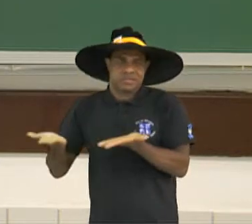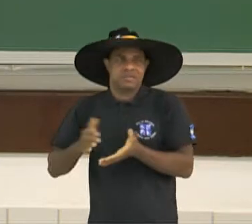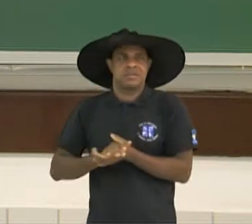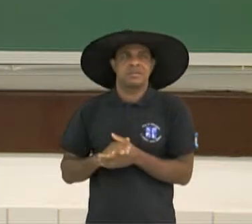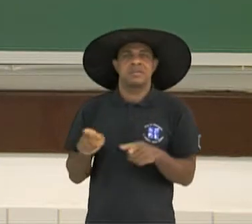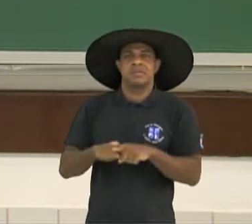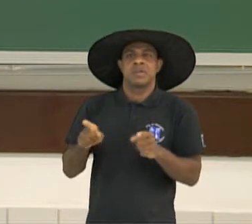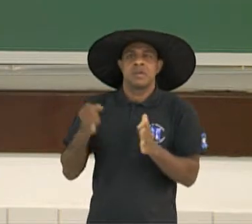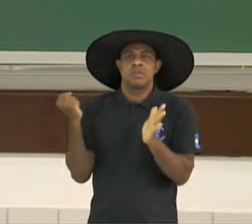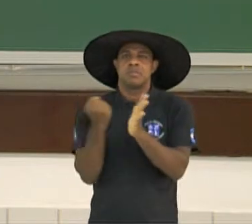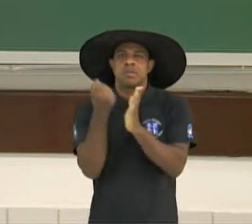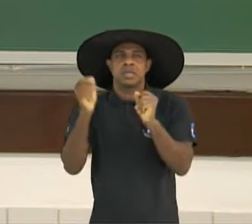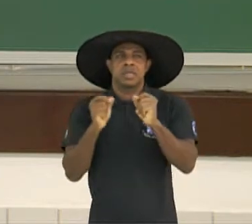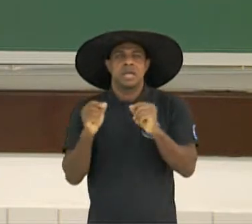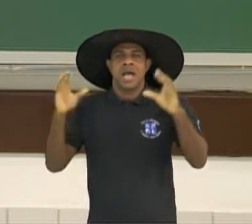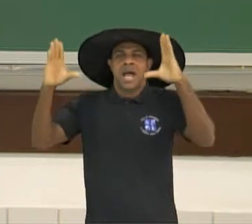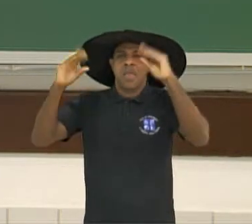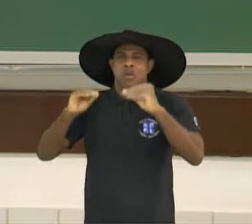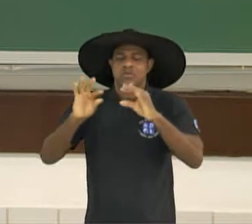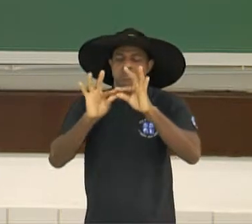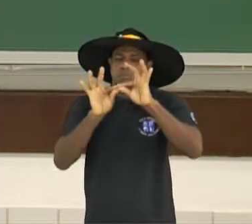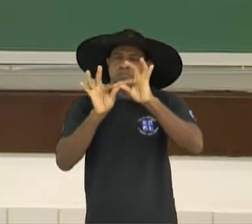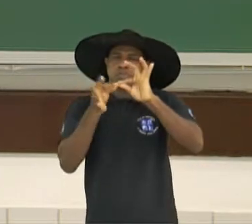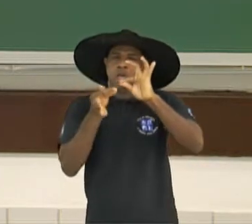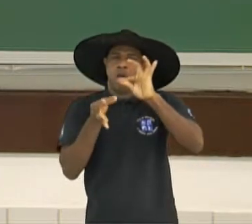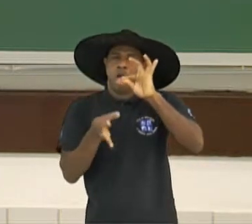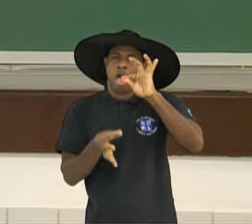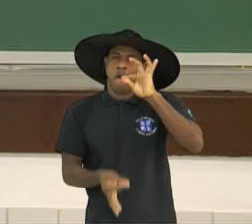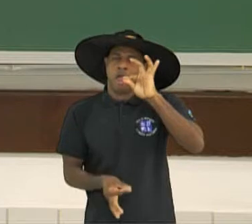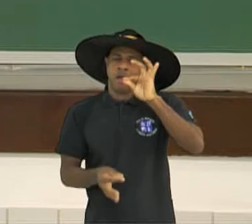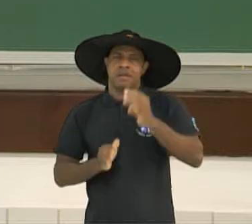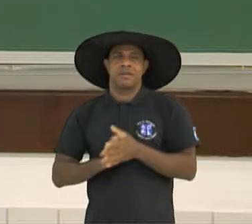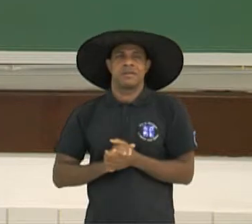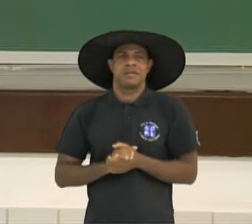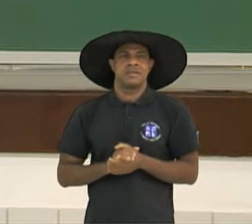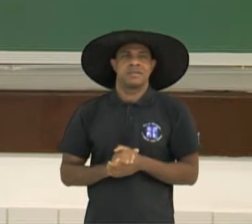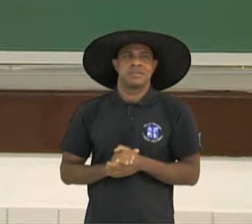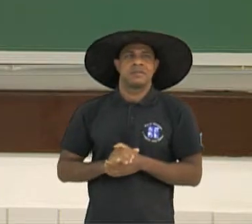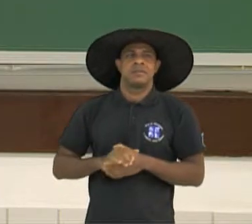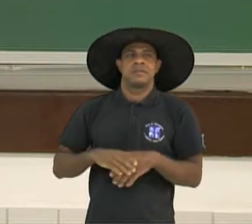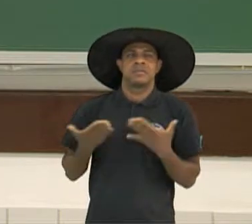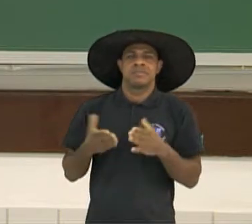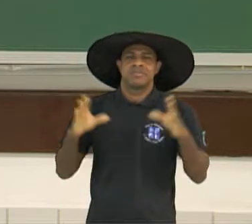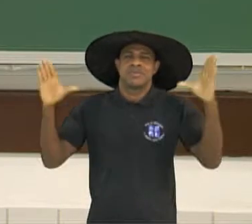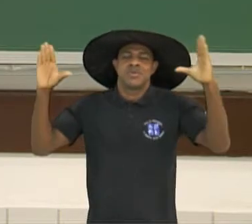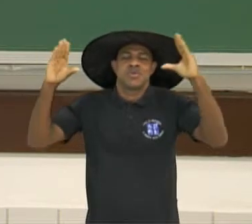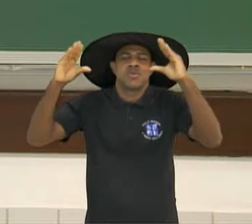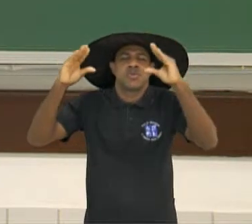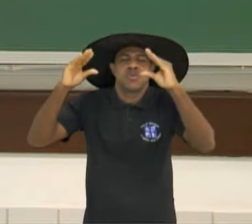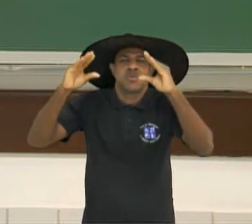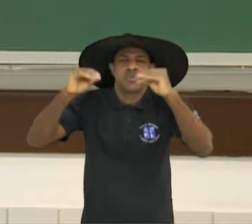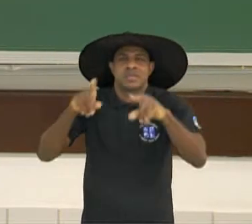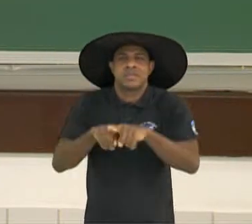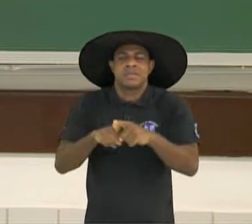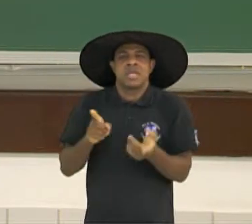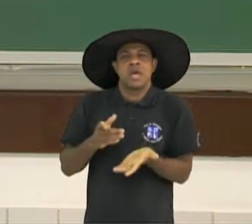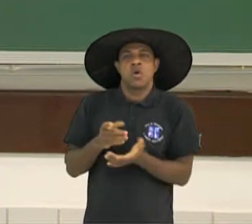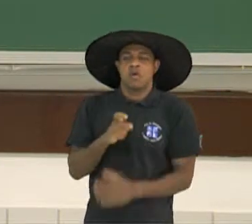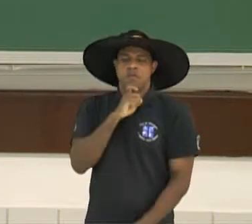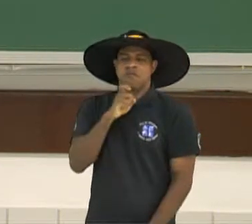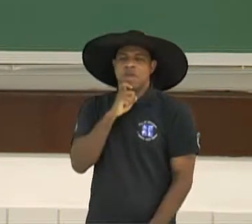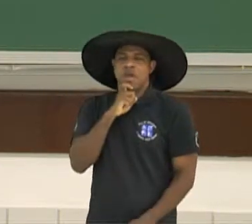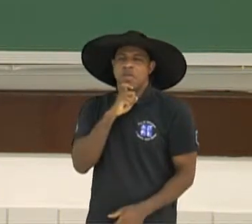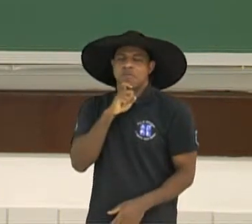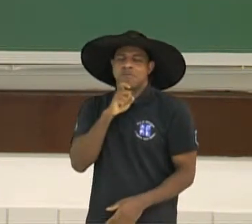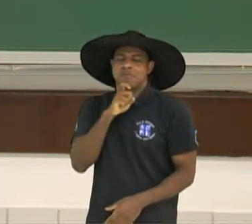dia como a noite mais longa. Então, e o início da escuridão, do inverno mais frio, e era